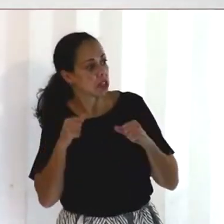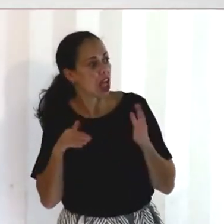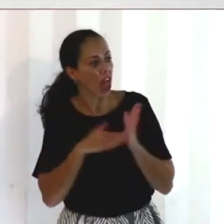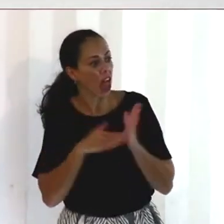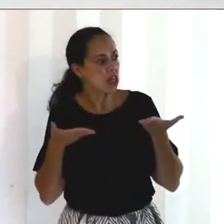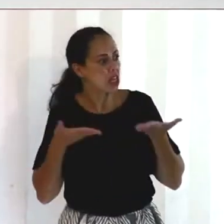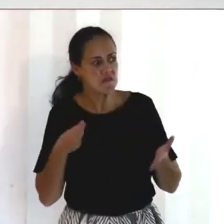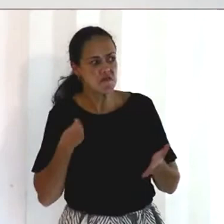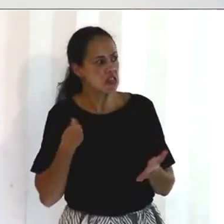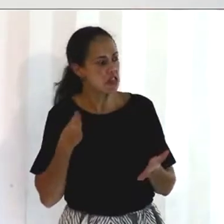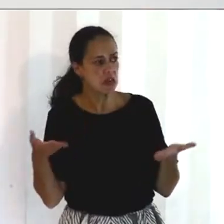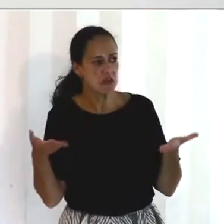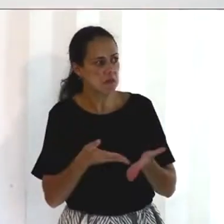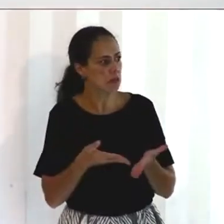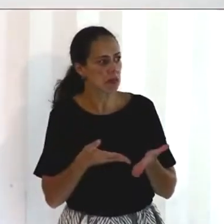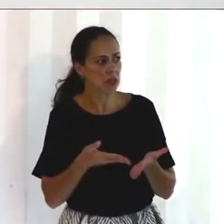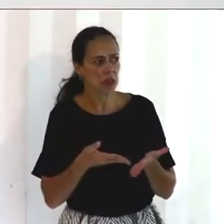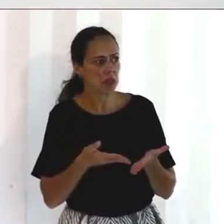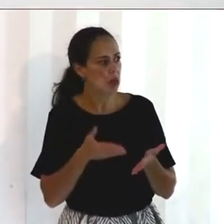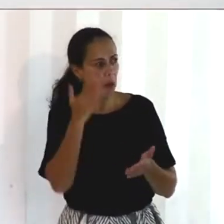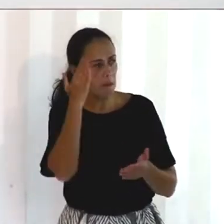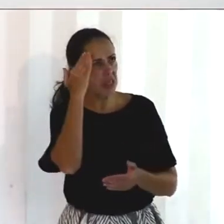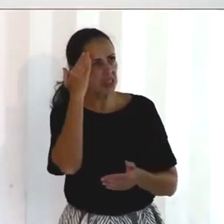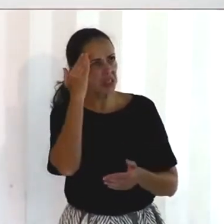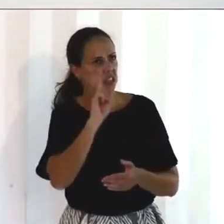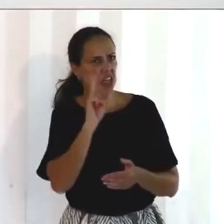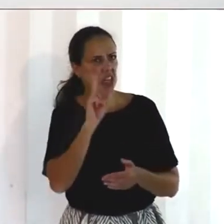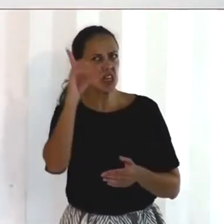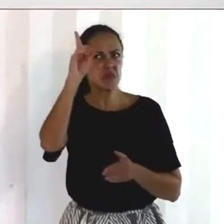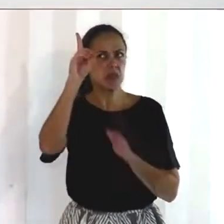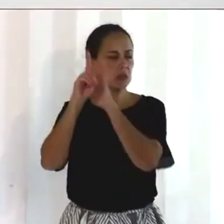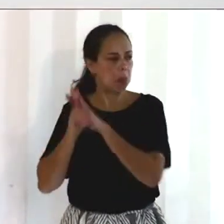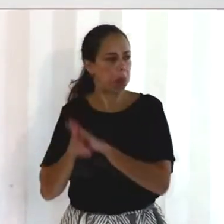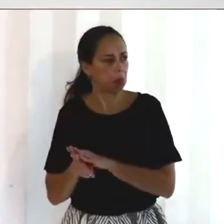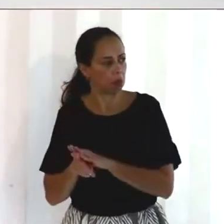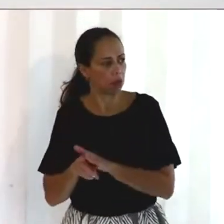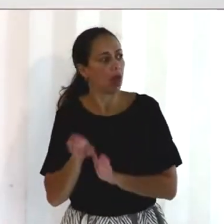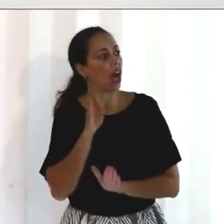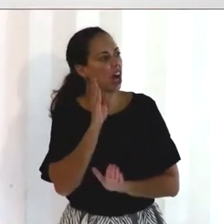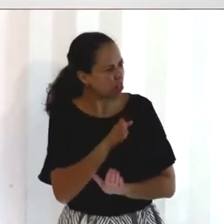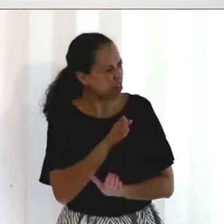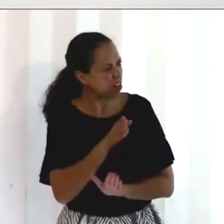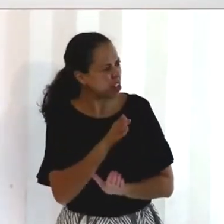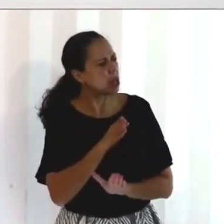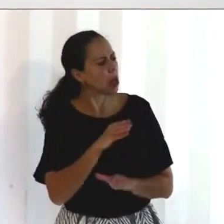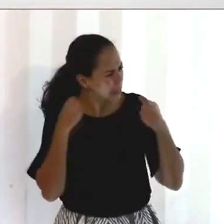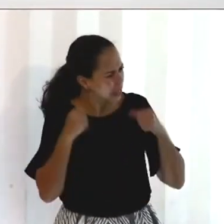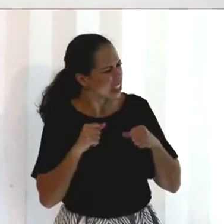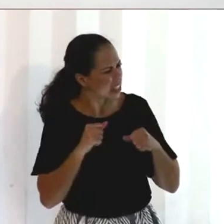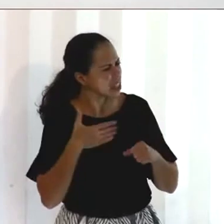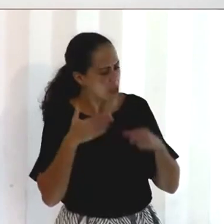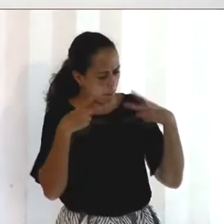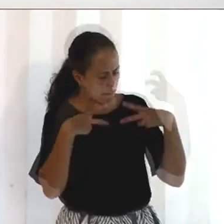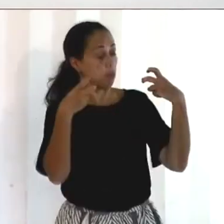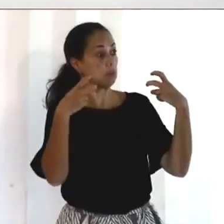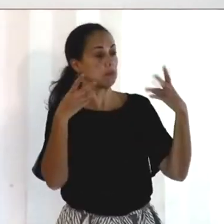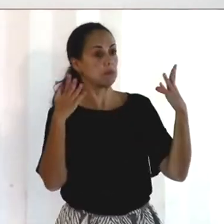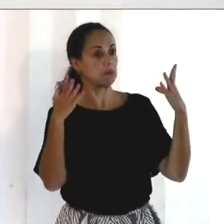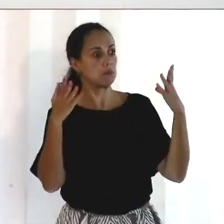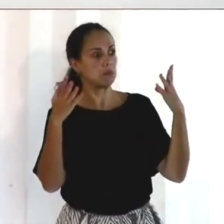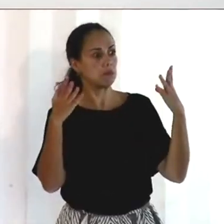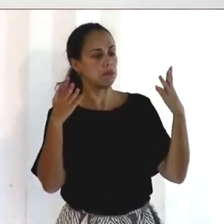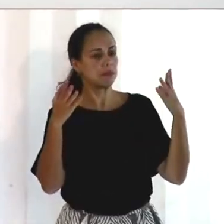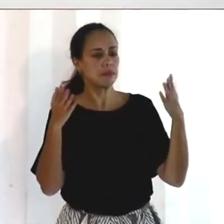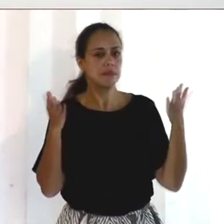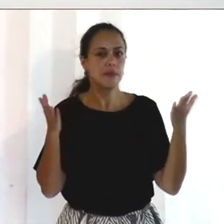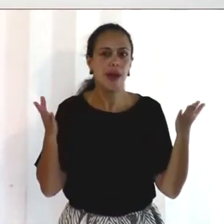vamos para a igreja. Até onde eu sei, esse homem ou esse rapaz é obreiro em uma das igrejas cristãs hoje. Mas